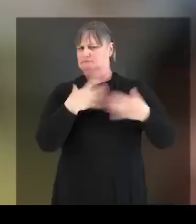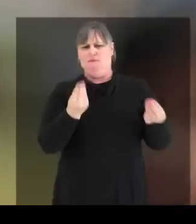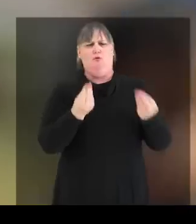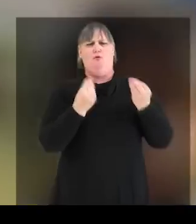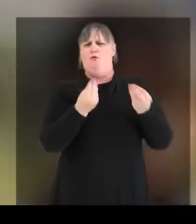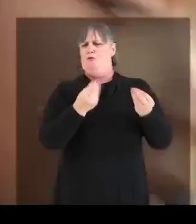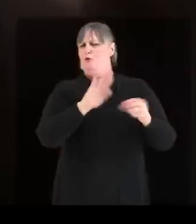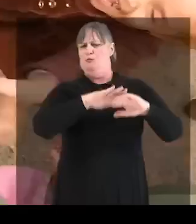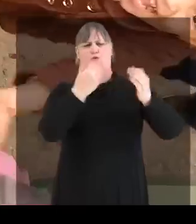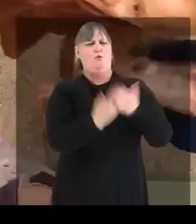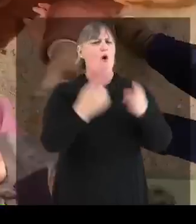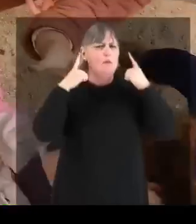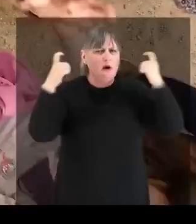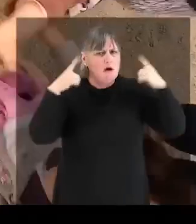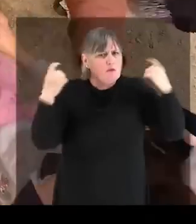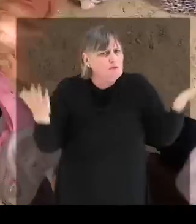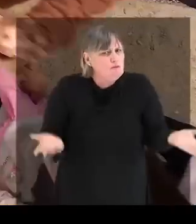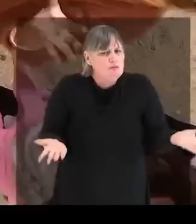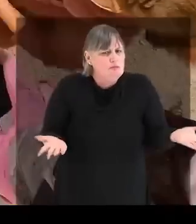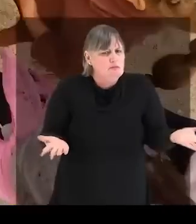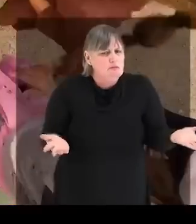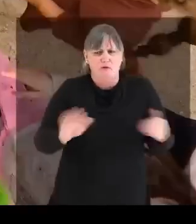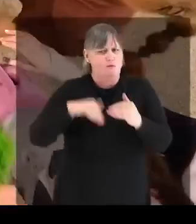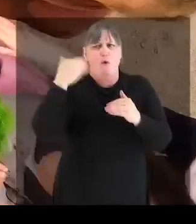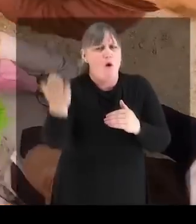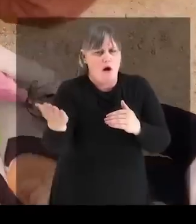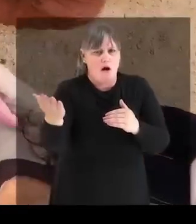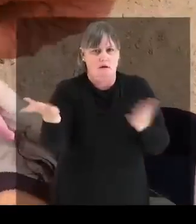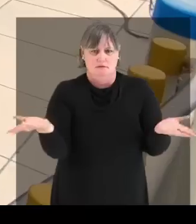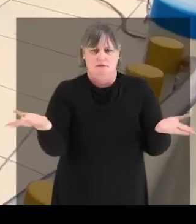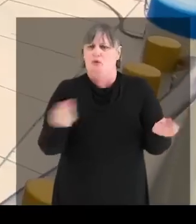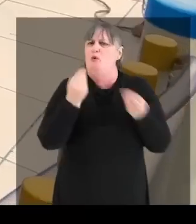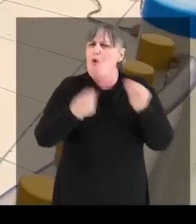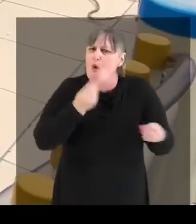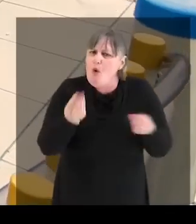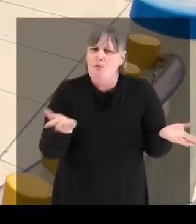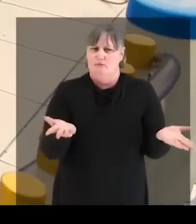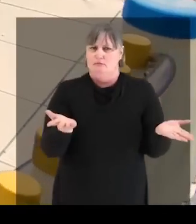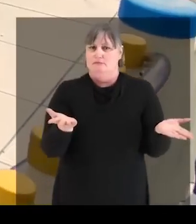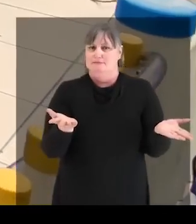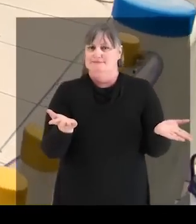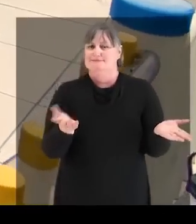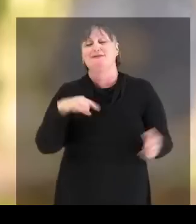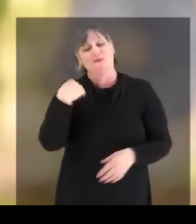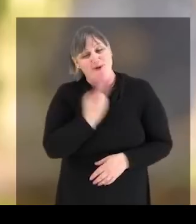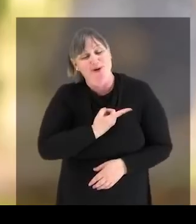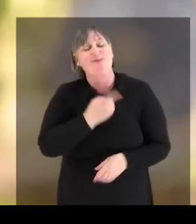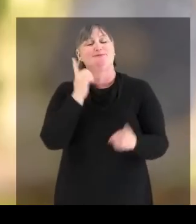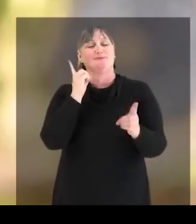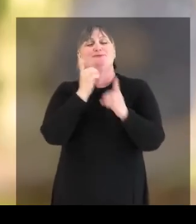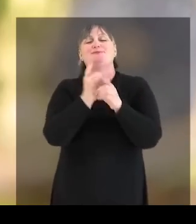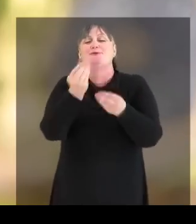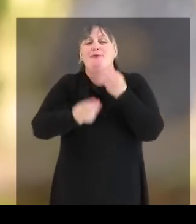tem que tomar uma providência, aquela escola está muito barulhenta. Os alunos estão muito fora. Gente, o que está acontecendo?